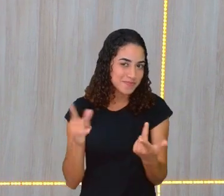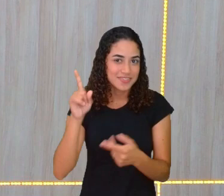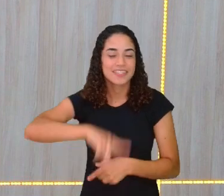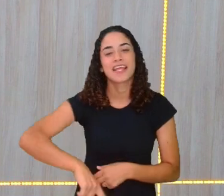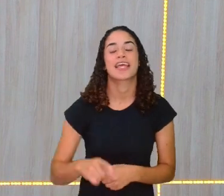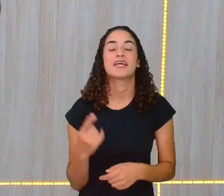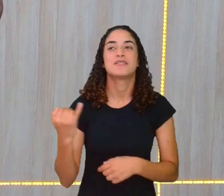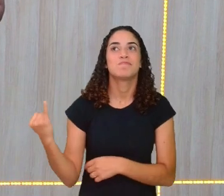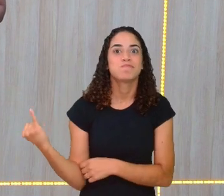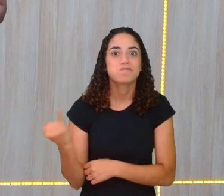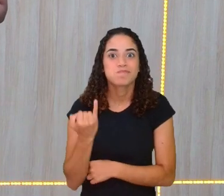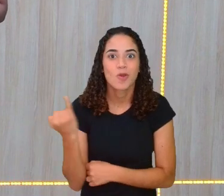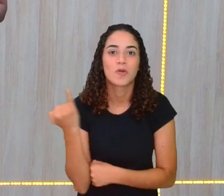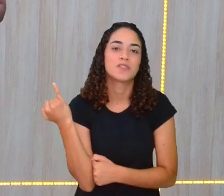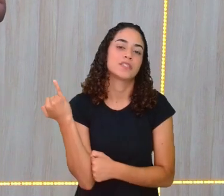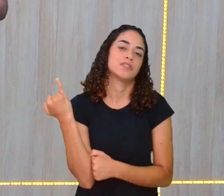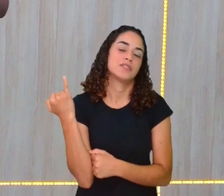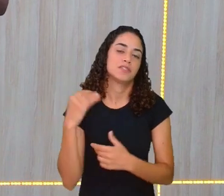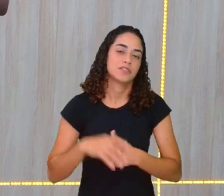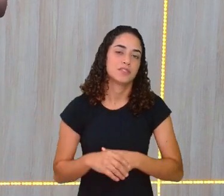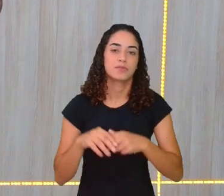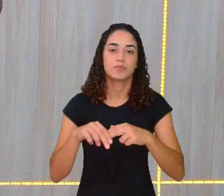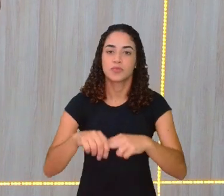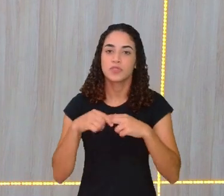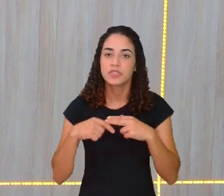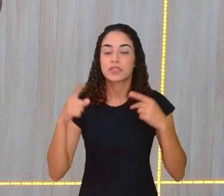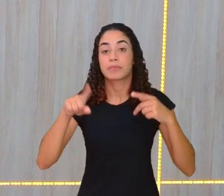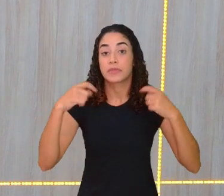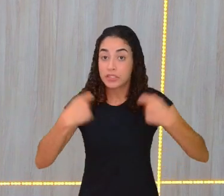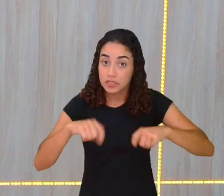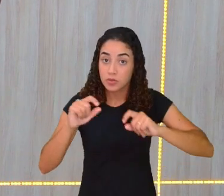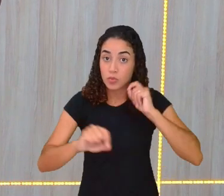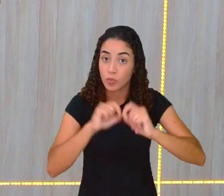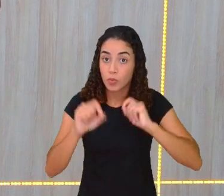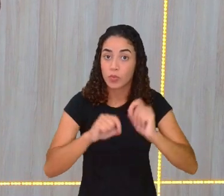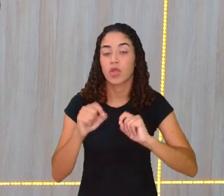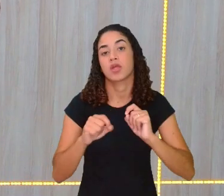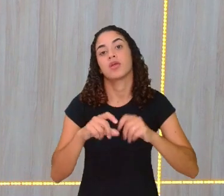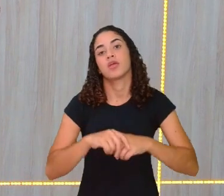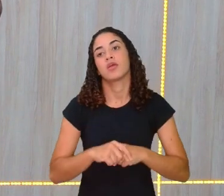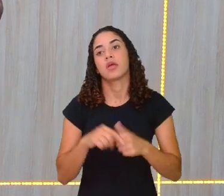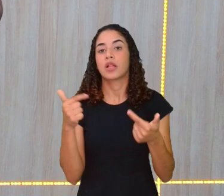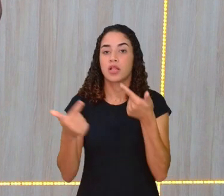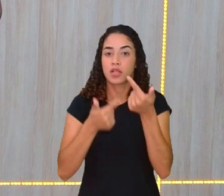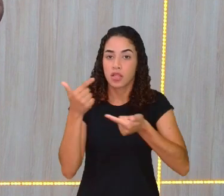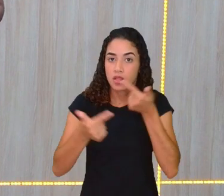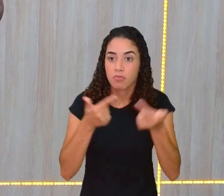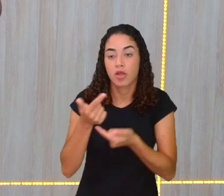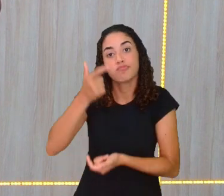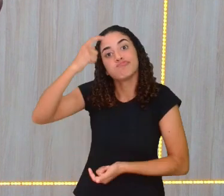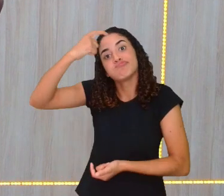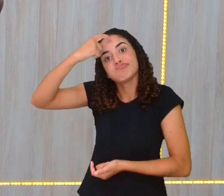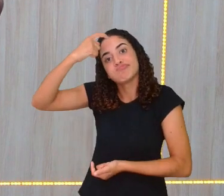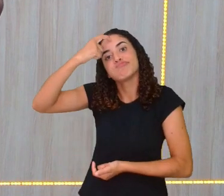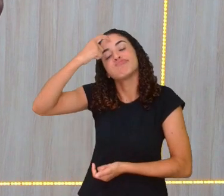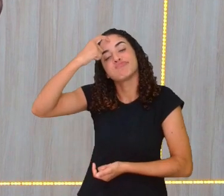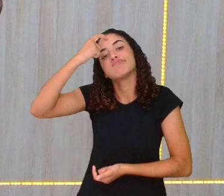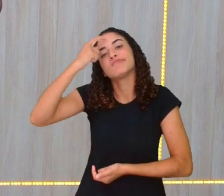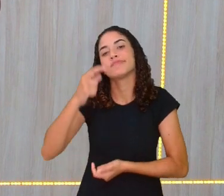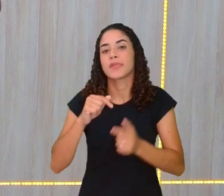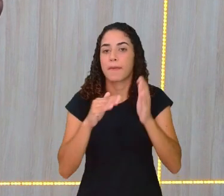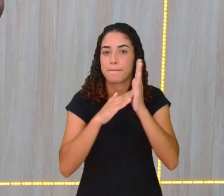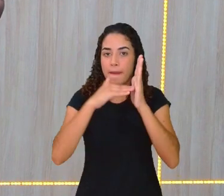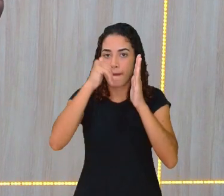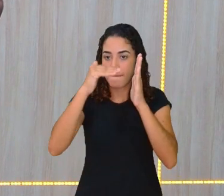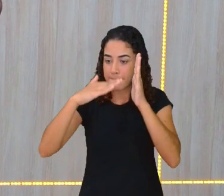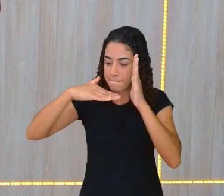é extremamente desejável, tá? Então é necessário fazer um trabalho aí, que é um trabalho consciente de entonação